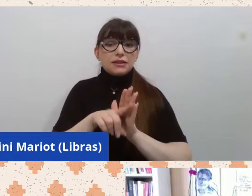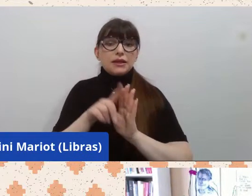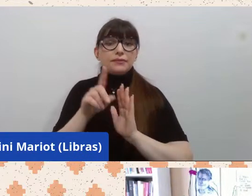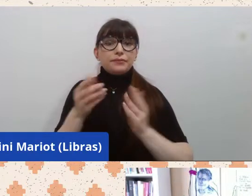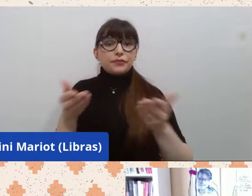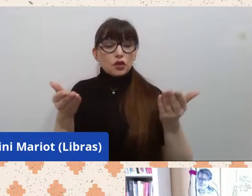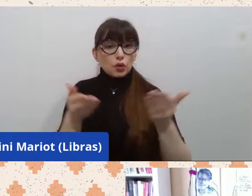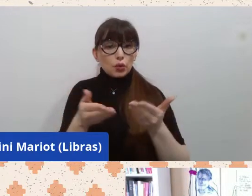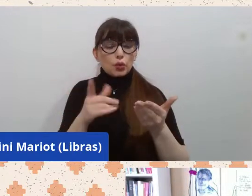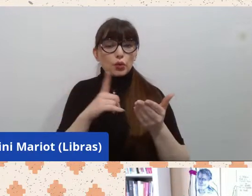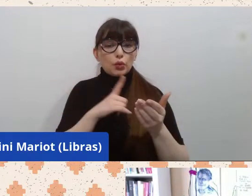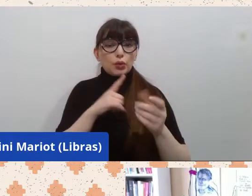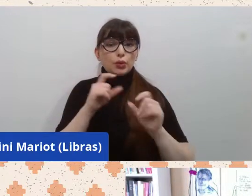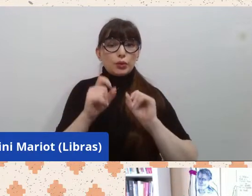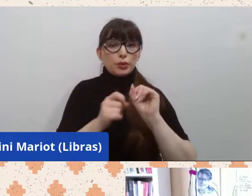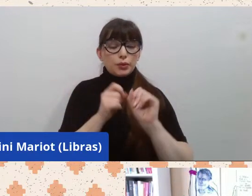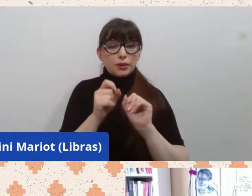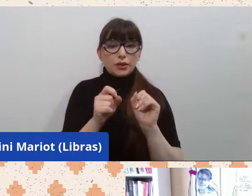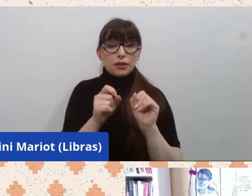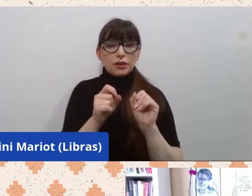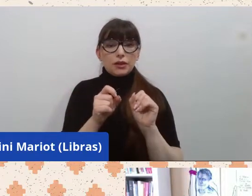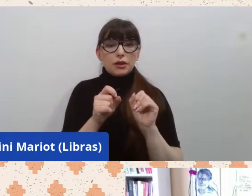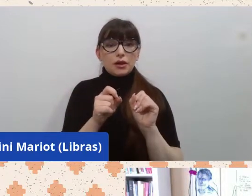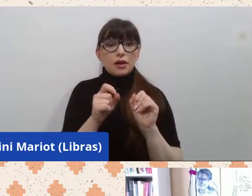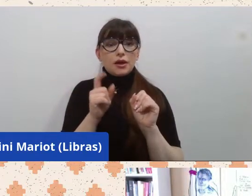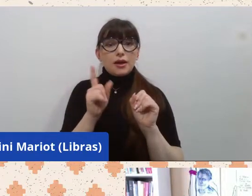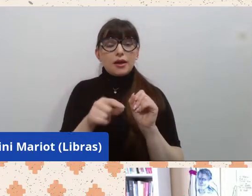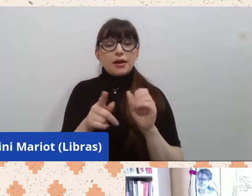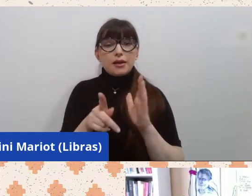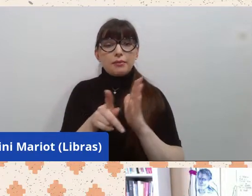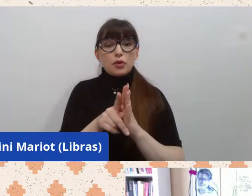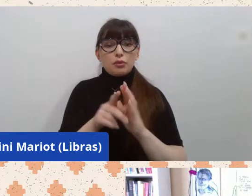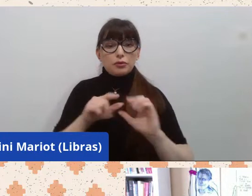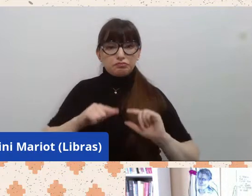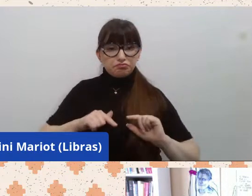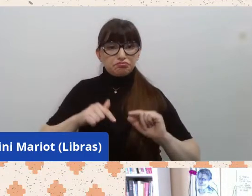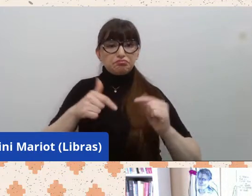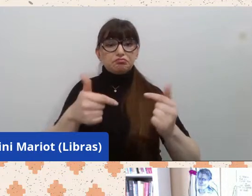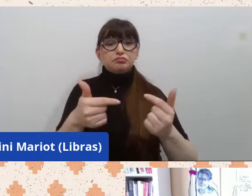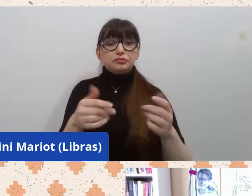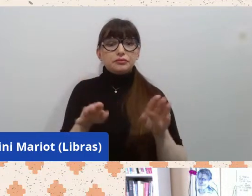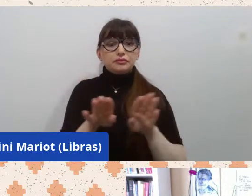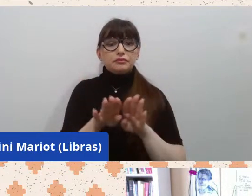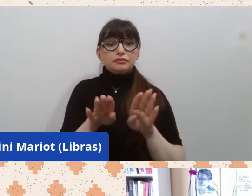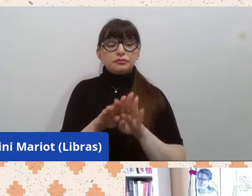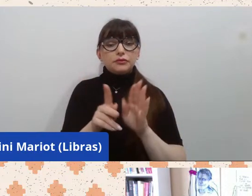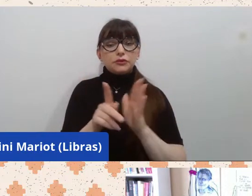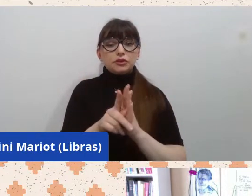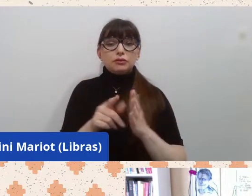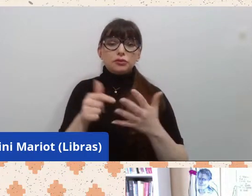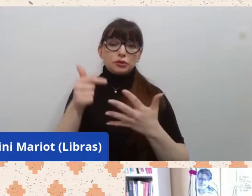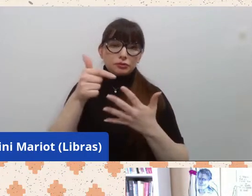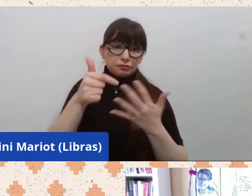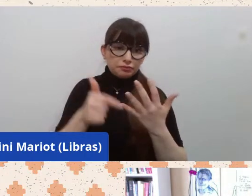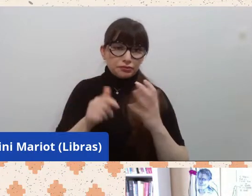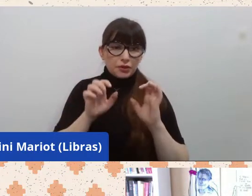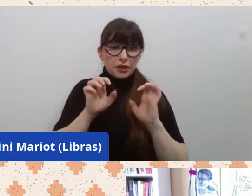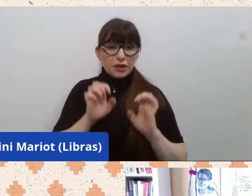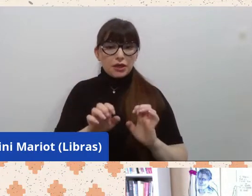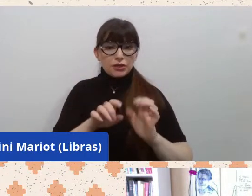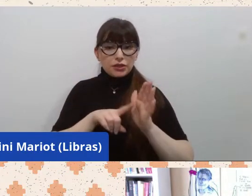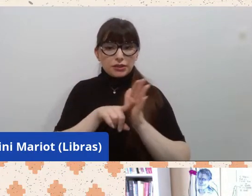que nós tivemos tem sido exatamente o engajamento maior com as questões éticas nas